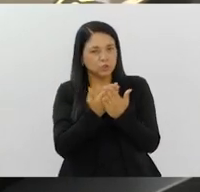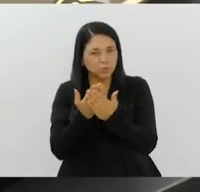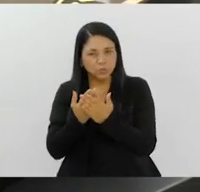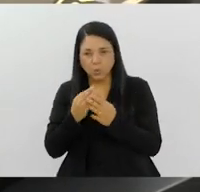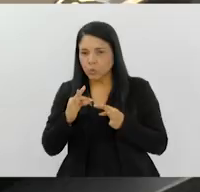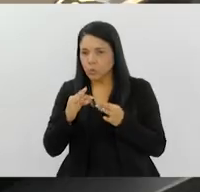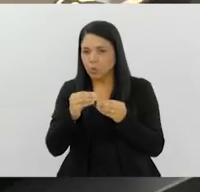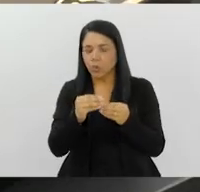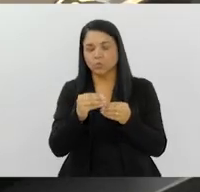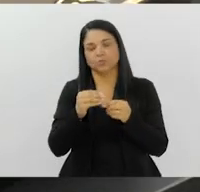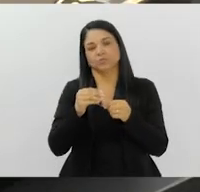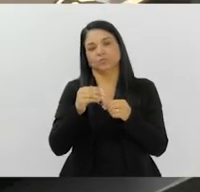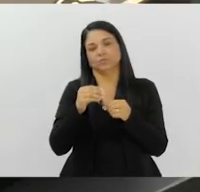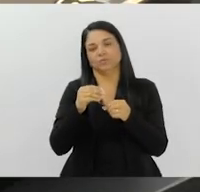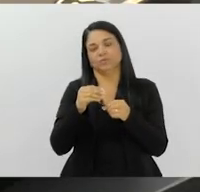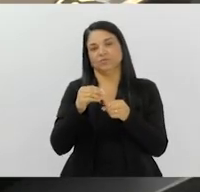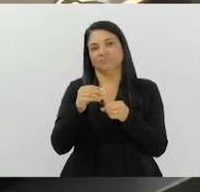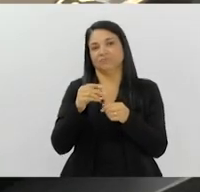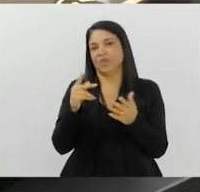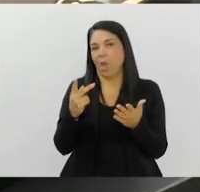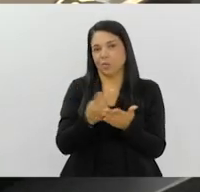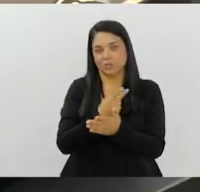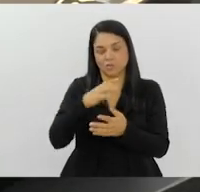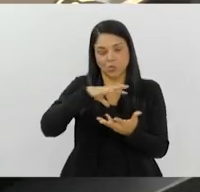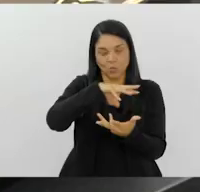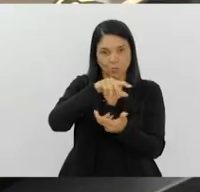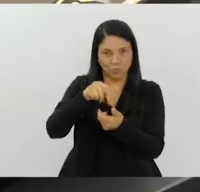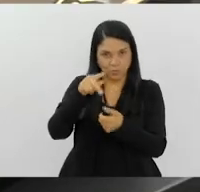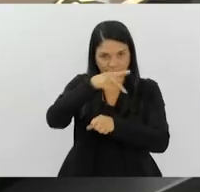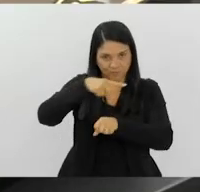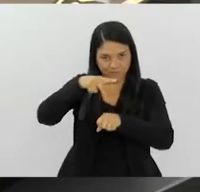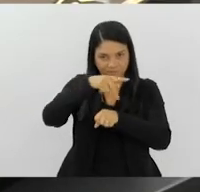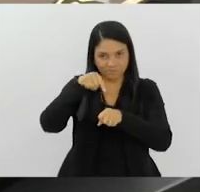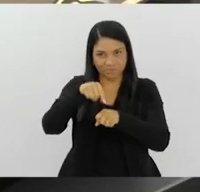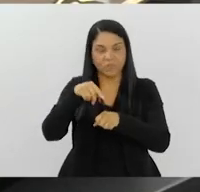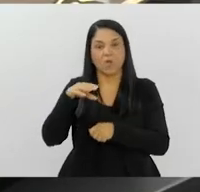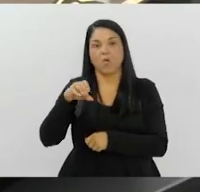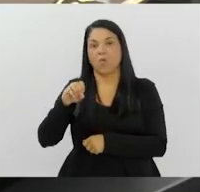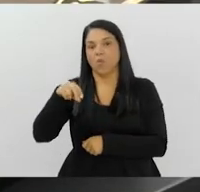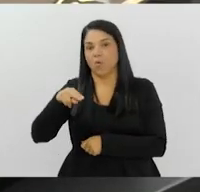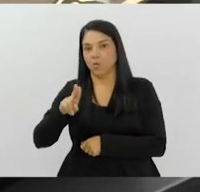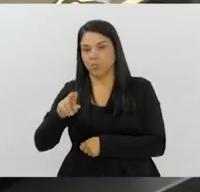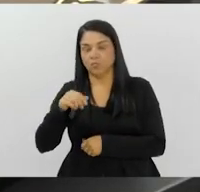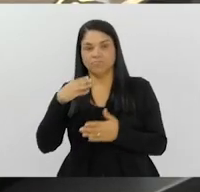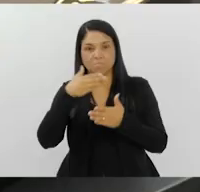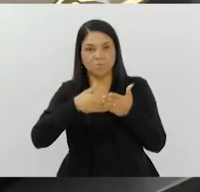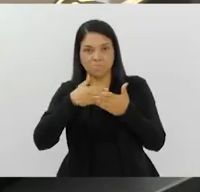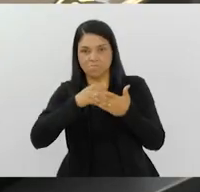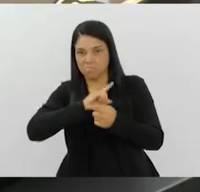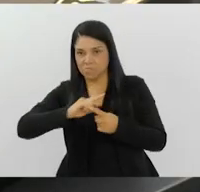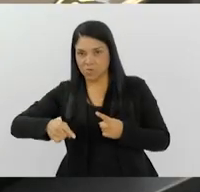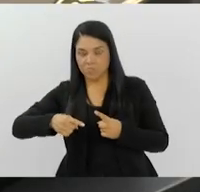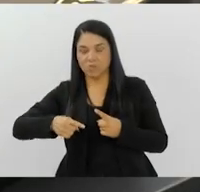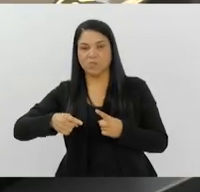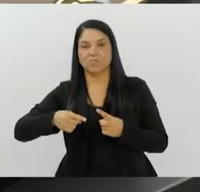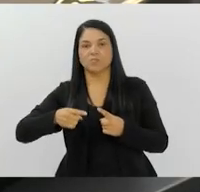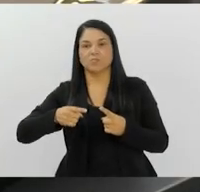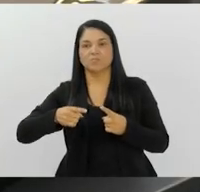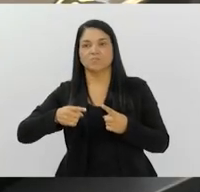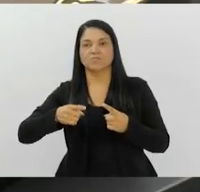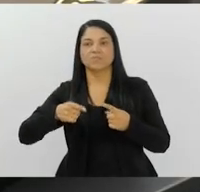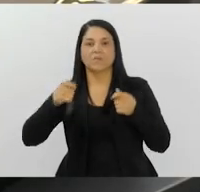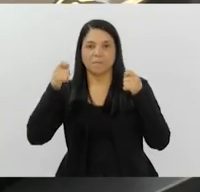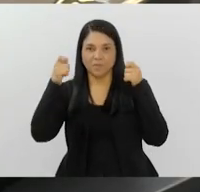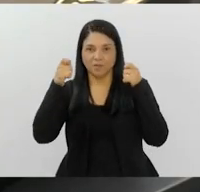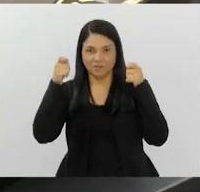casos internacionais Ah o caso da ONU eh foi proibido o reconhecimento facial em protestos pacíficos óbvio